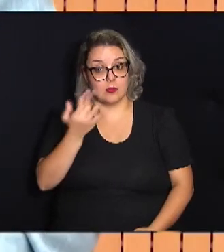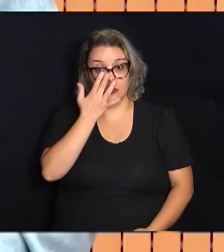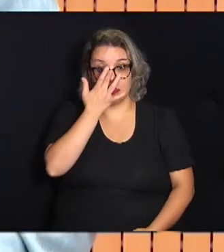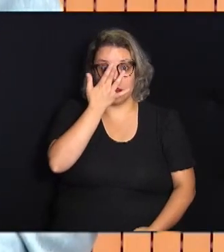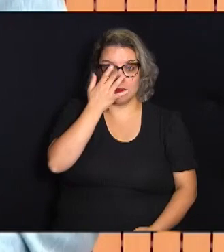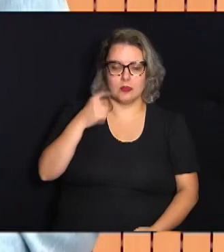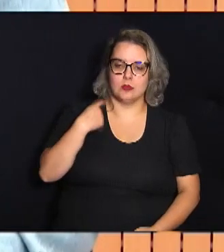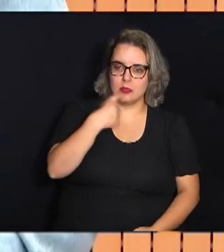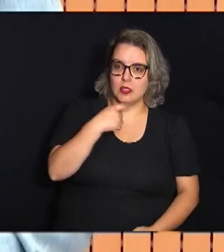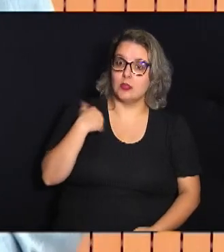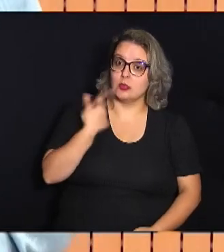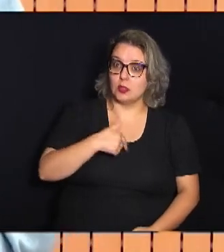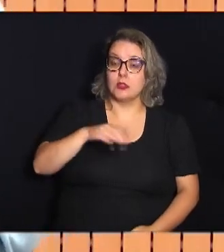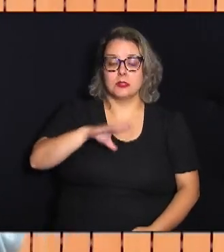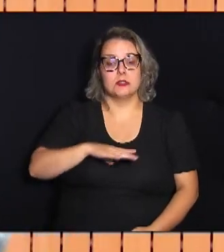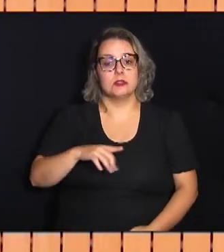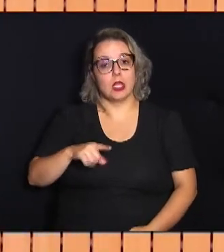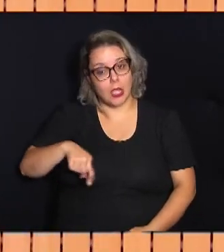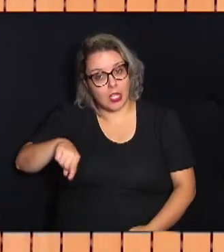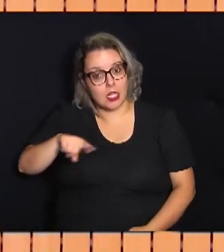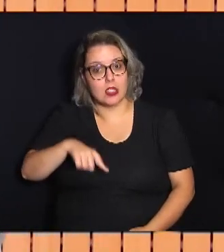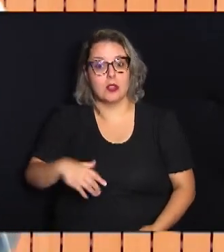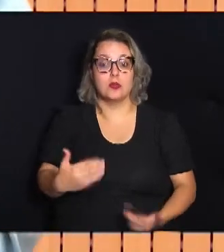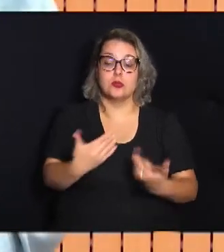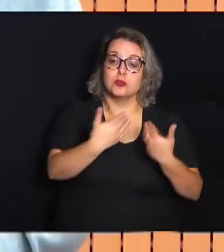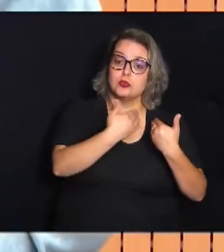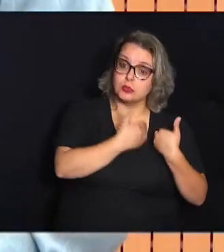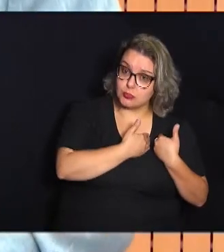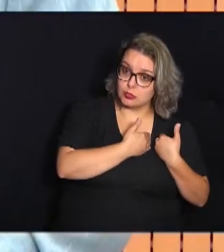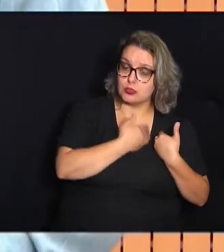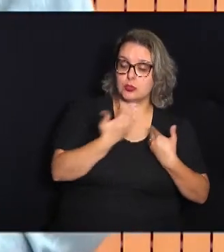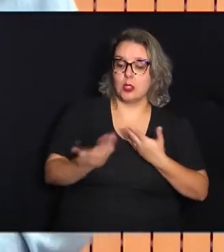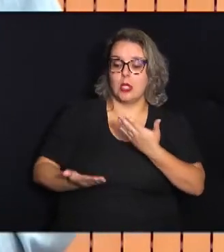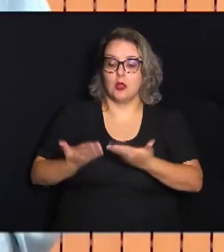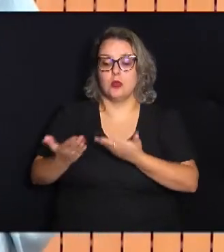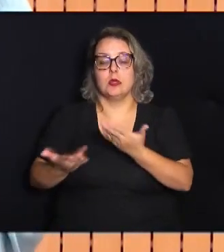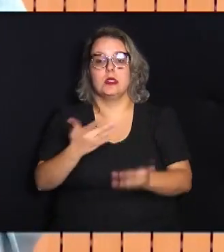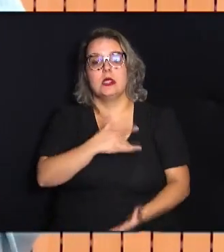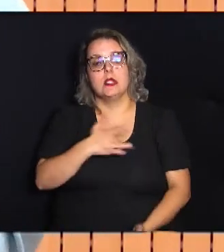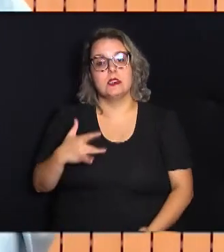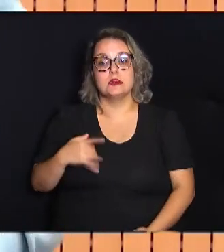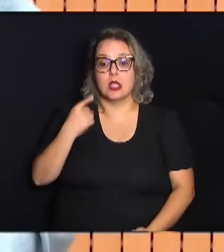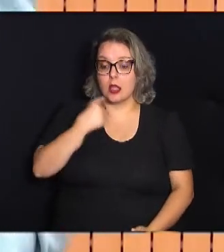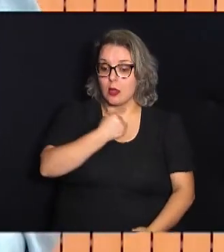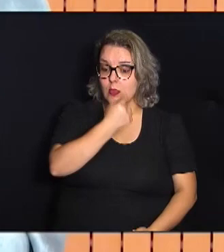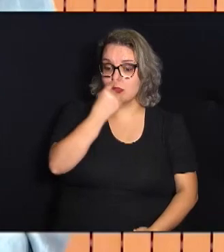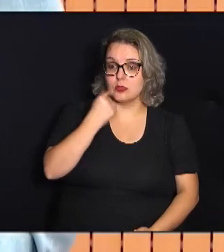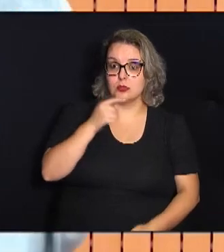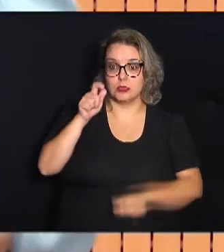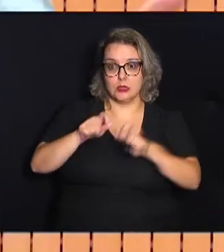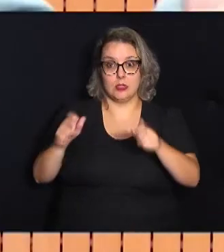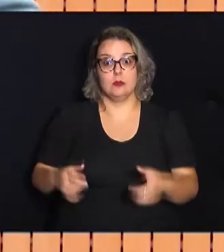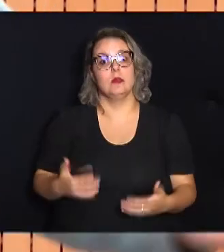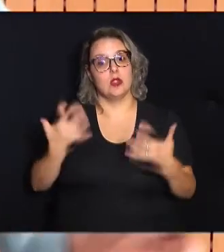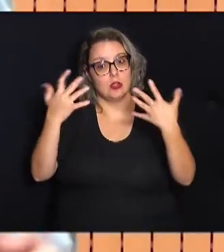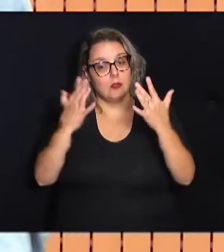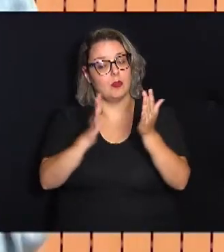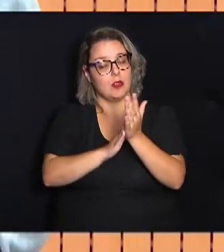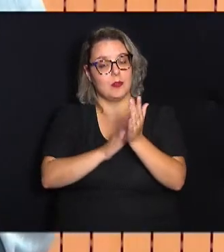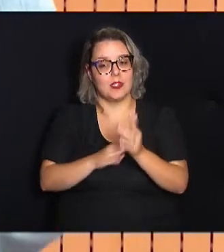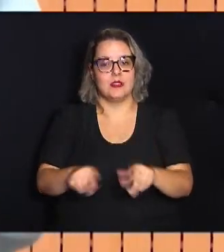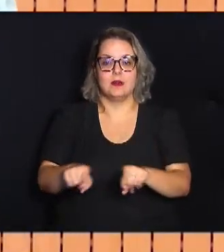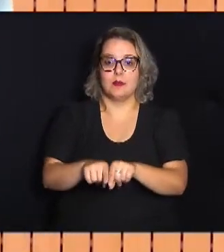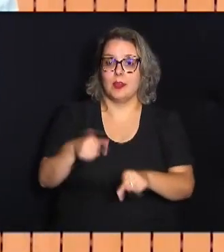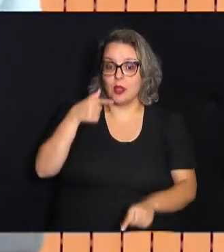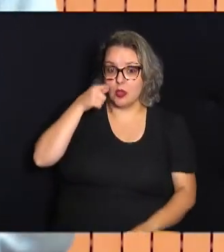na nossa cidade, pois são eles os responsáveis por cuidar da saúde bucal das pessoas. E cumprimentá-los também, pois ontem